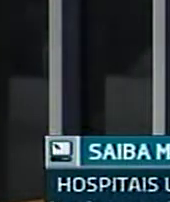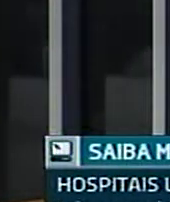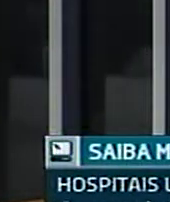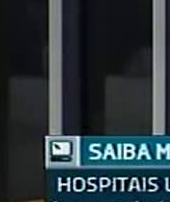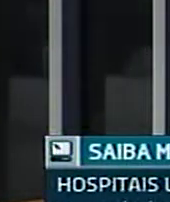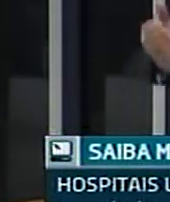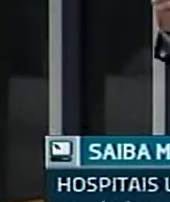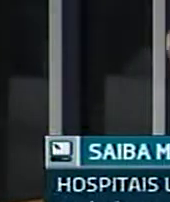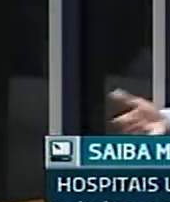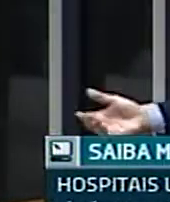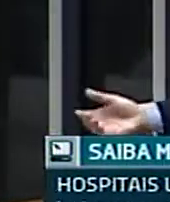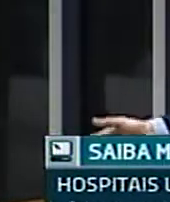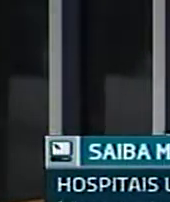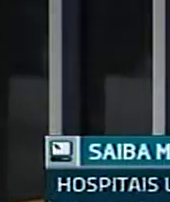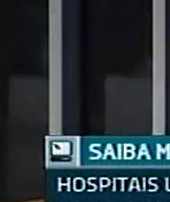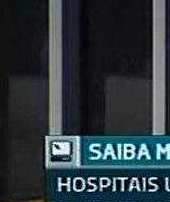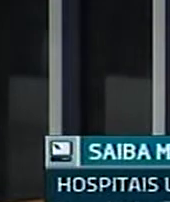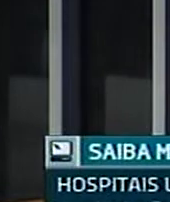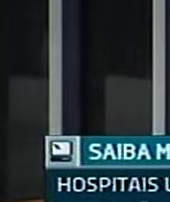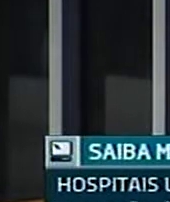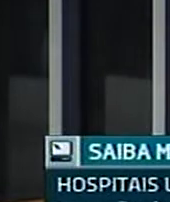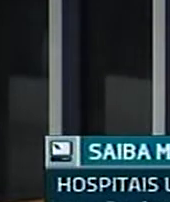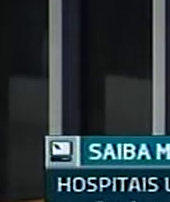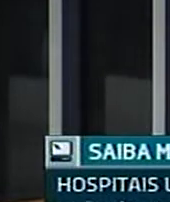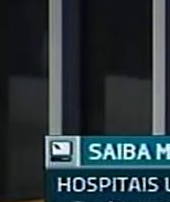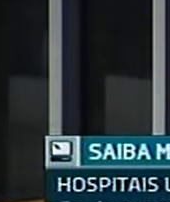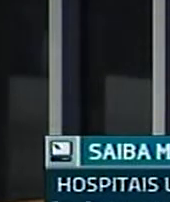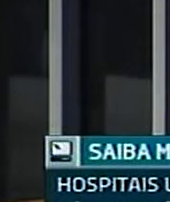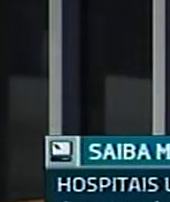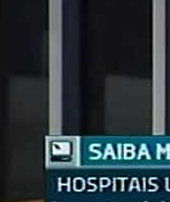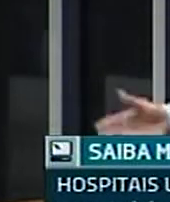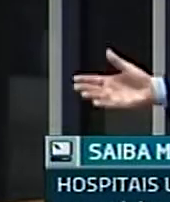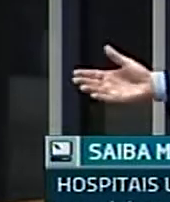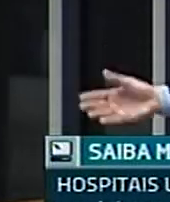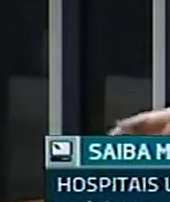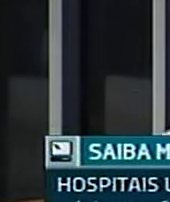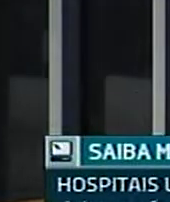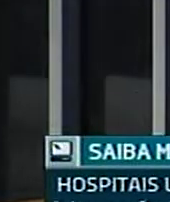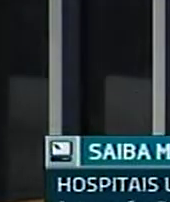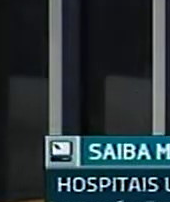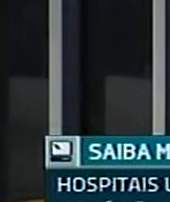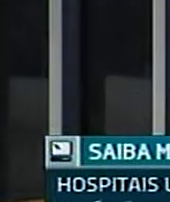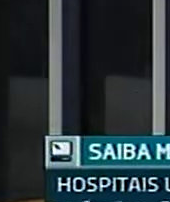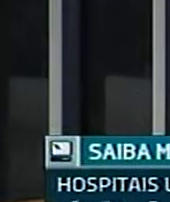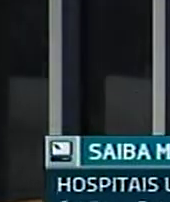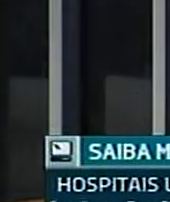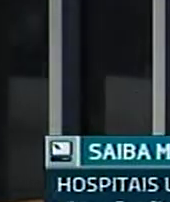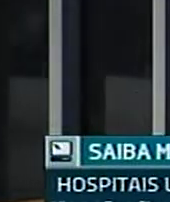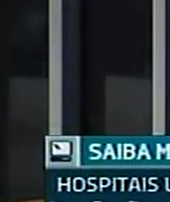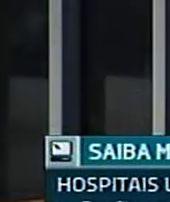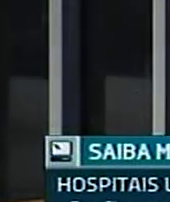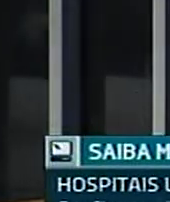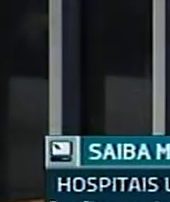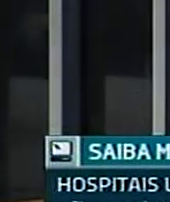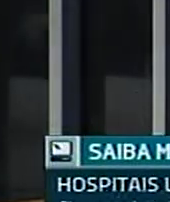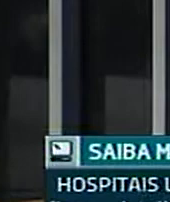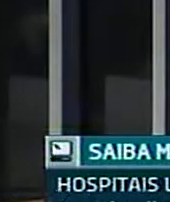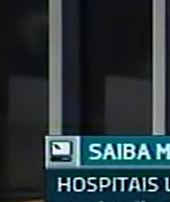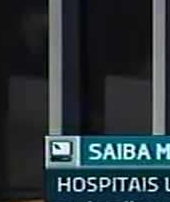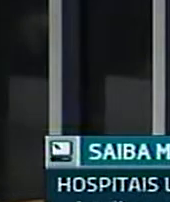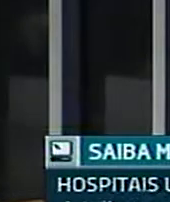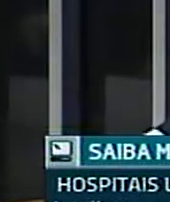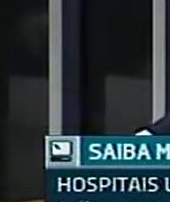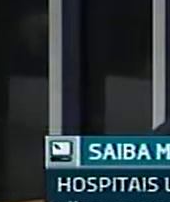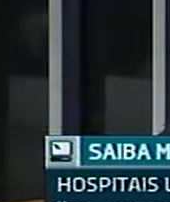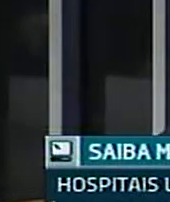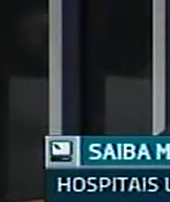controle financeiro, depois da estabilidade da nossa moeda, bem diferente do cenário de 8,